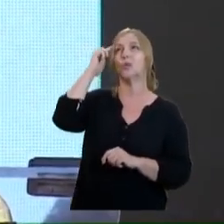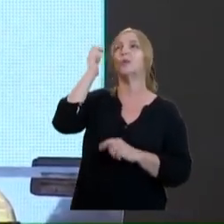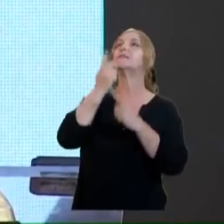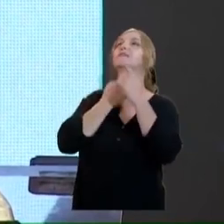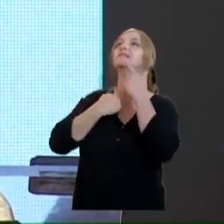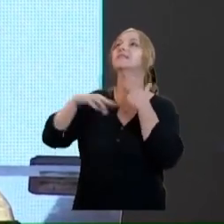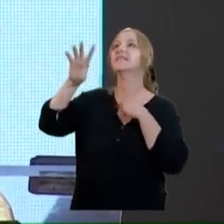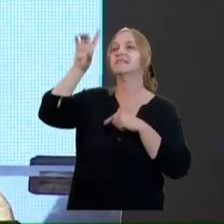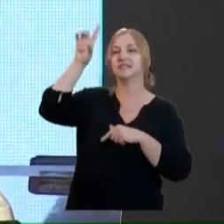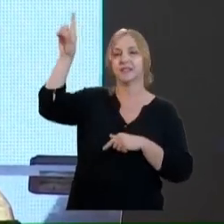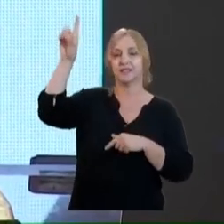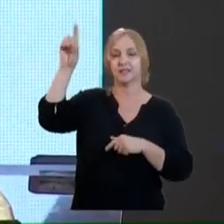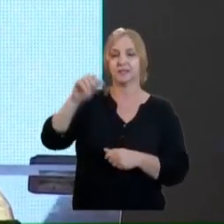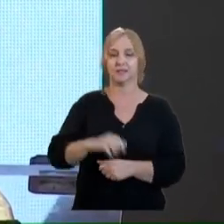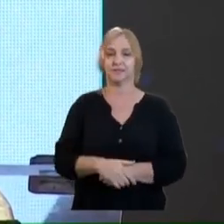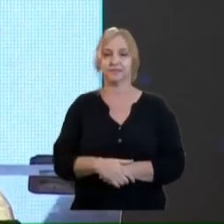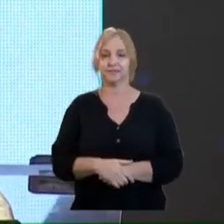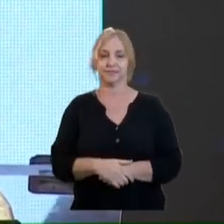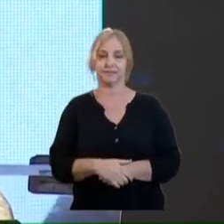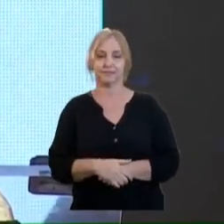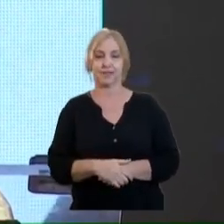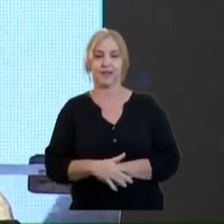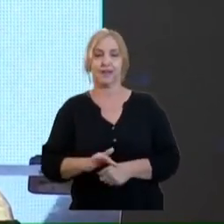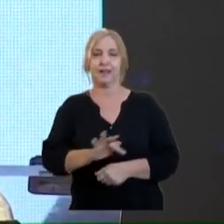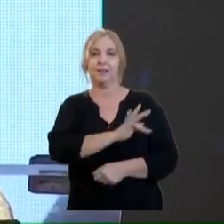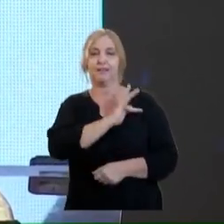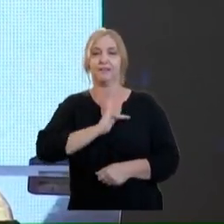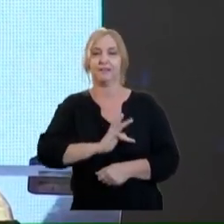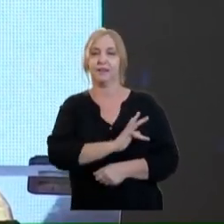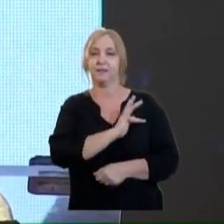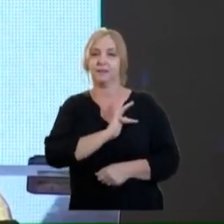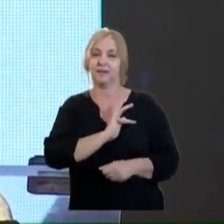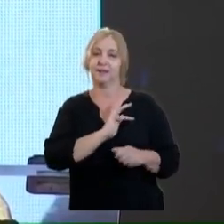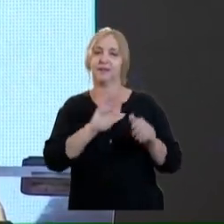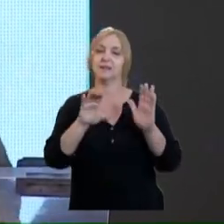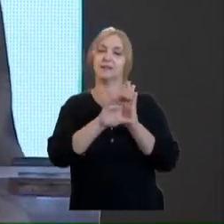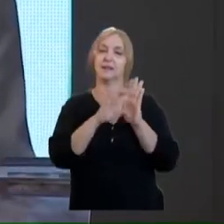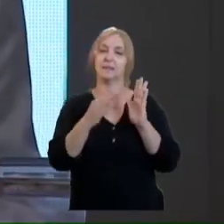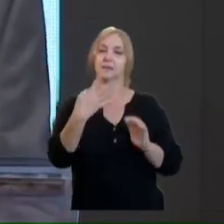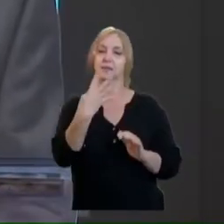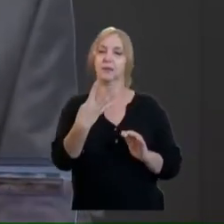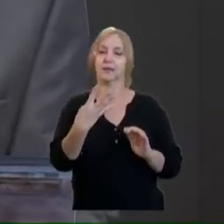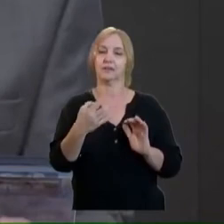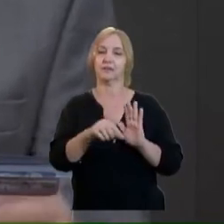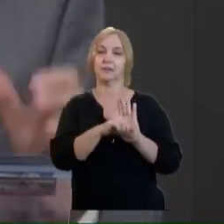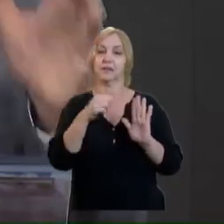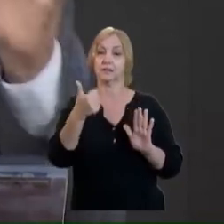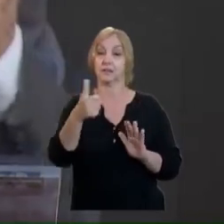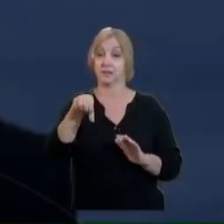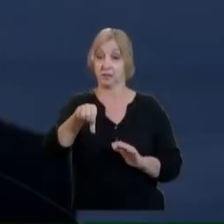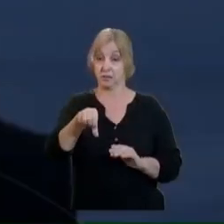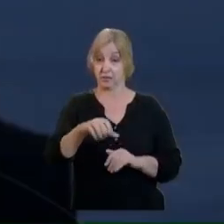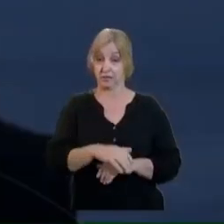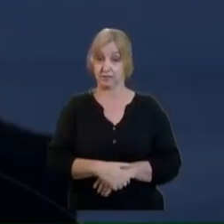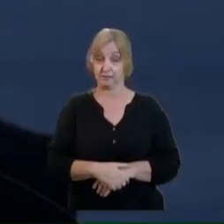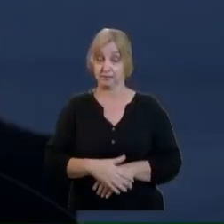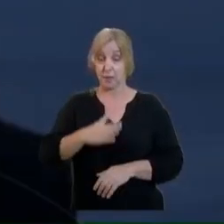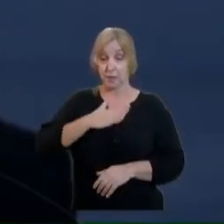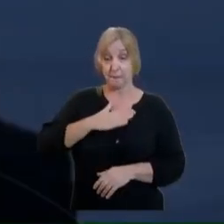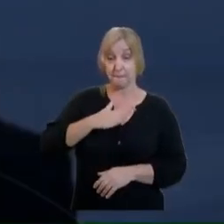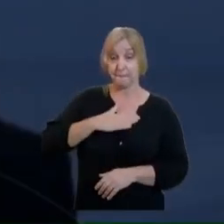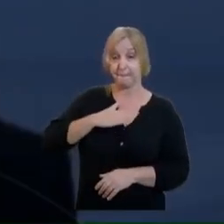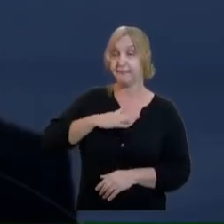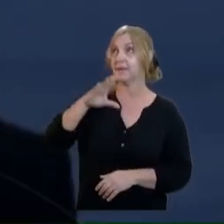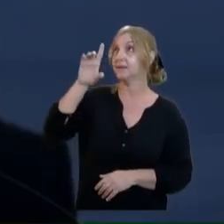19 de Filipenses capítulo 4 diz assim: e o meu